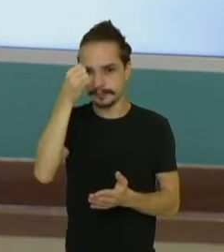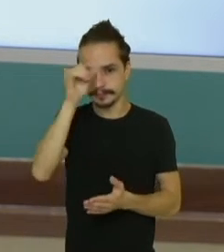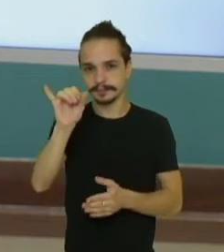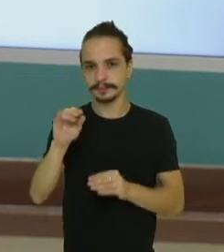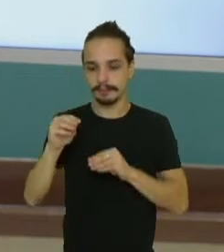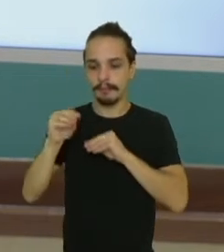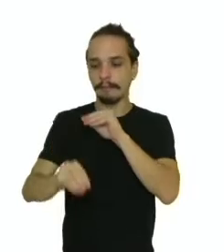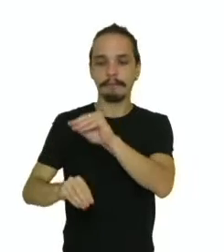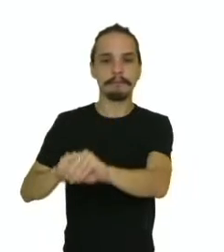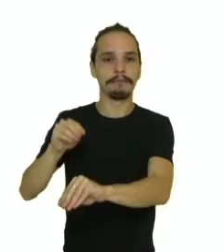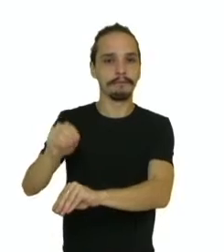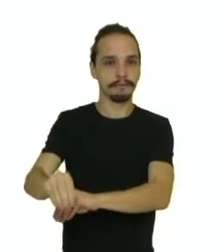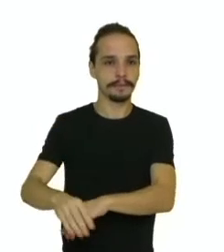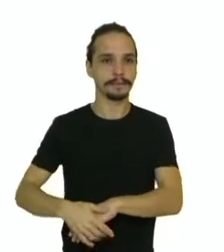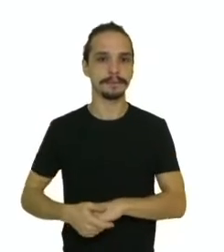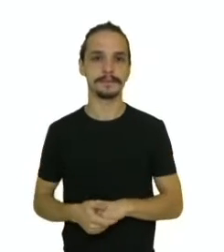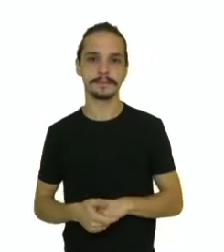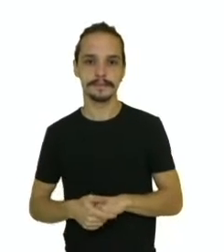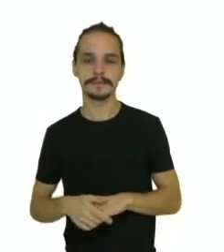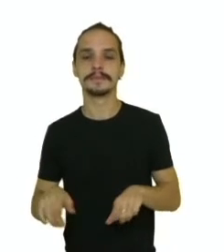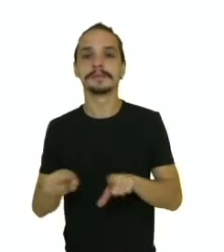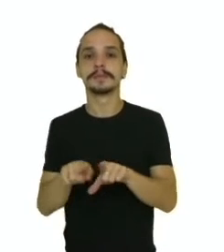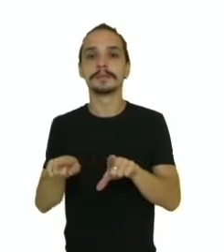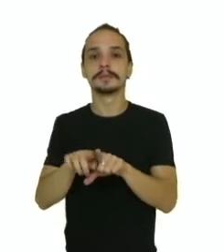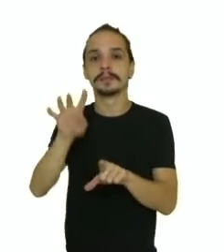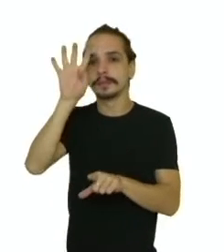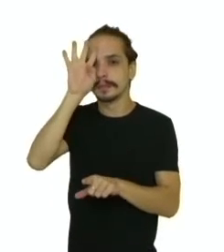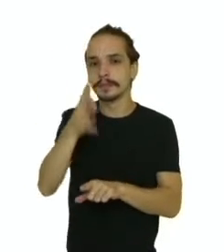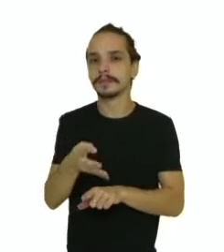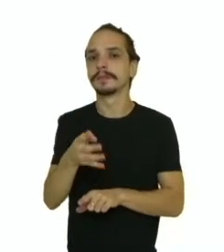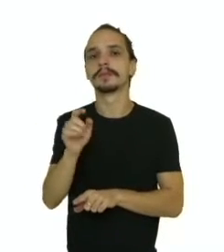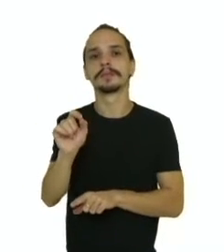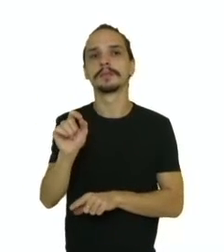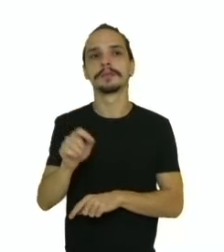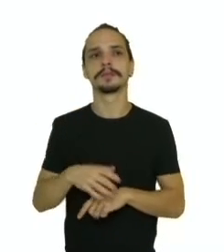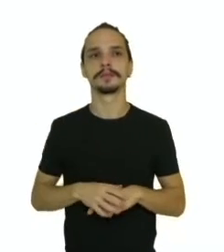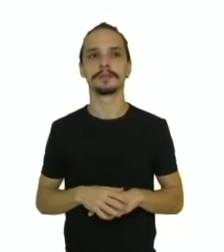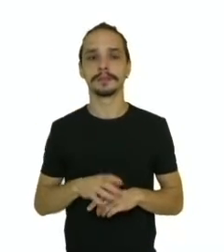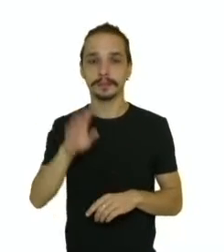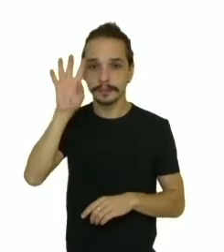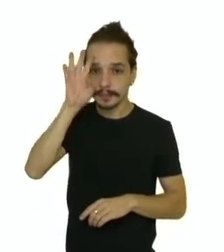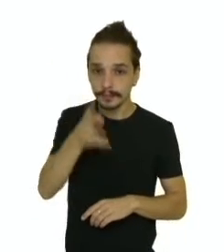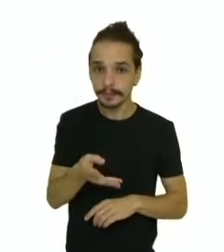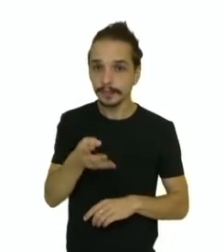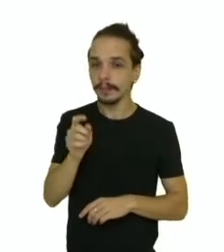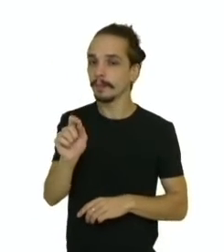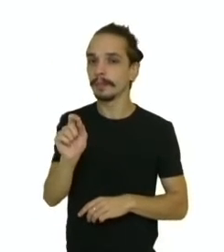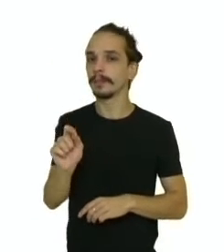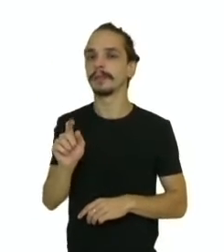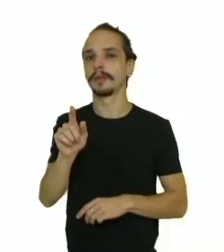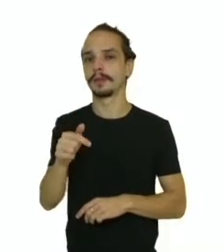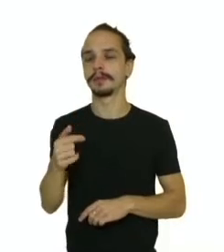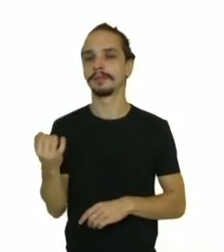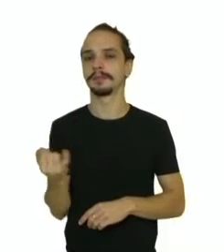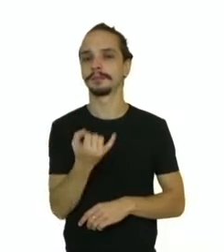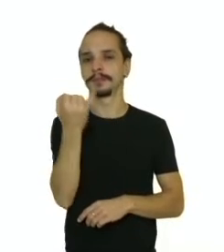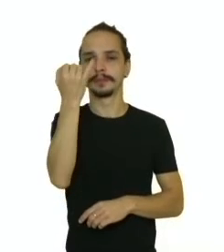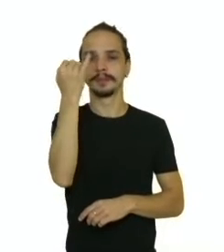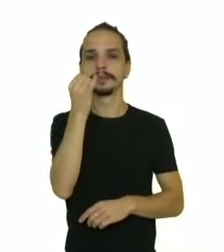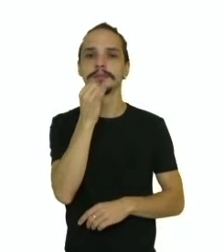não é mesmo e aí a tomada de decisões isso é importante pessoal né você decidir sobre algo importante